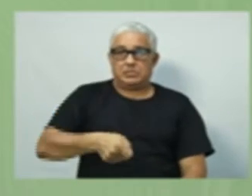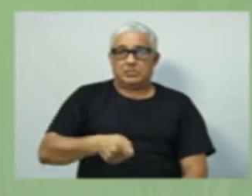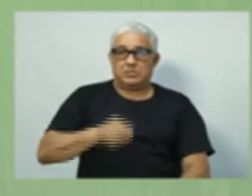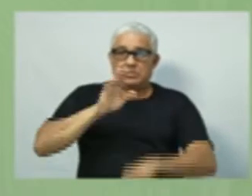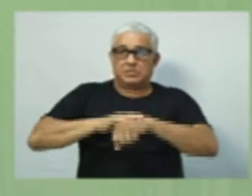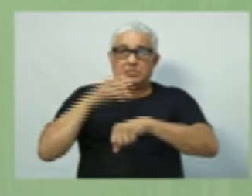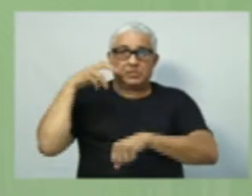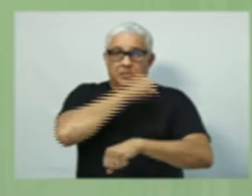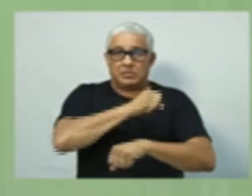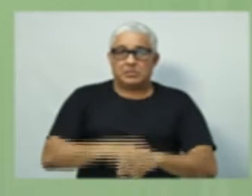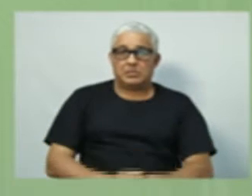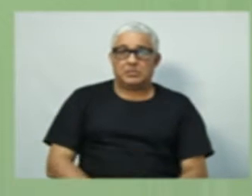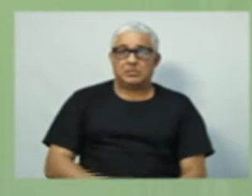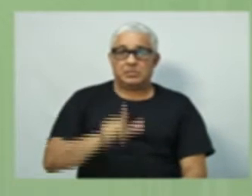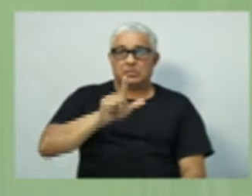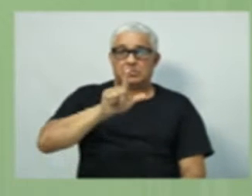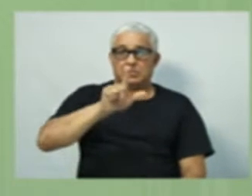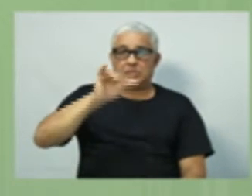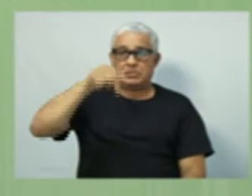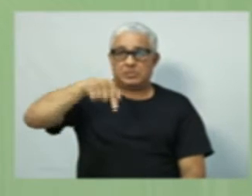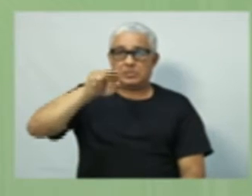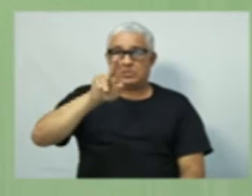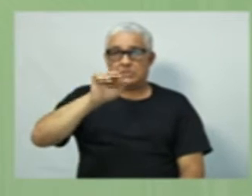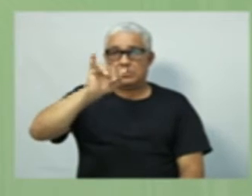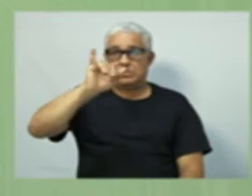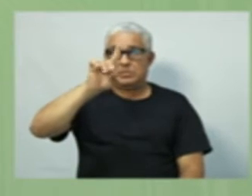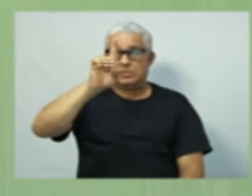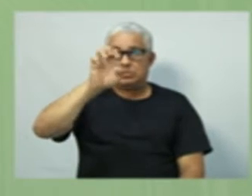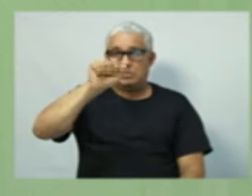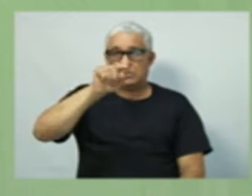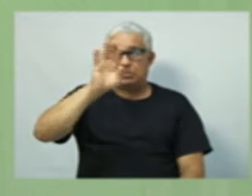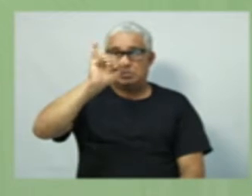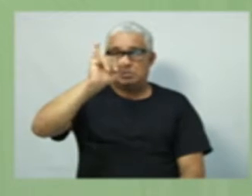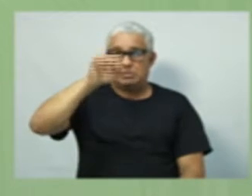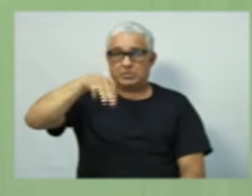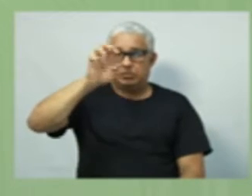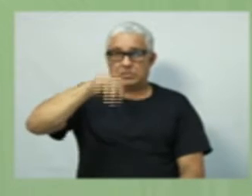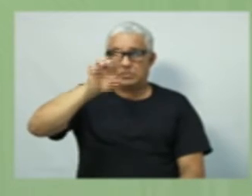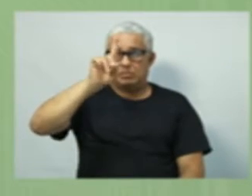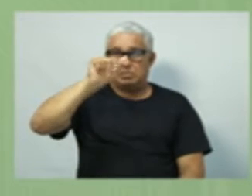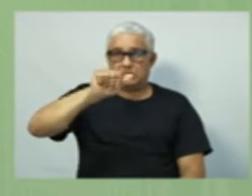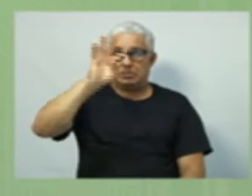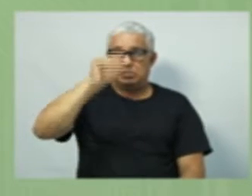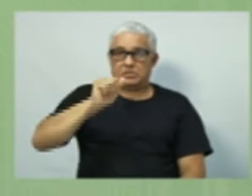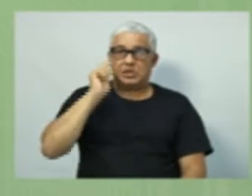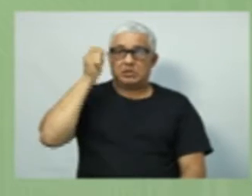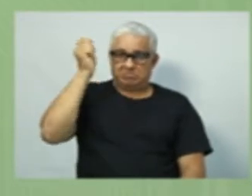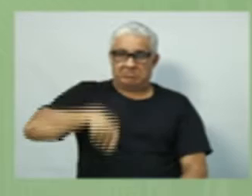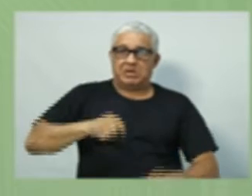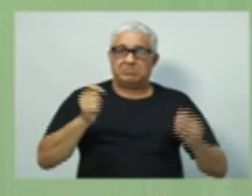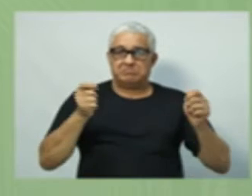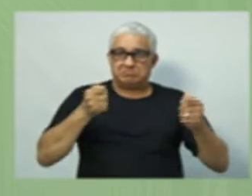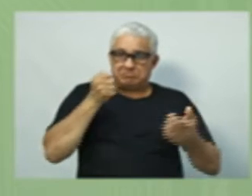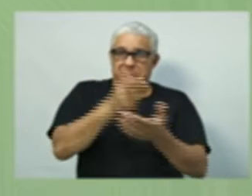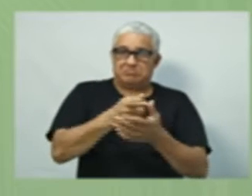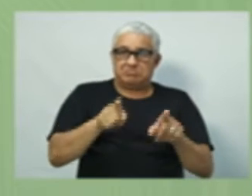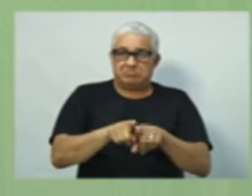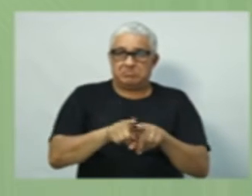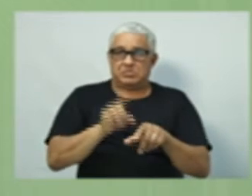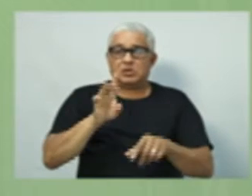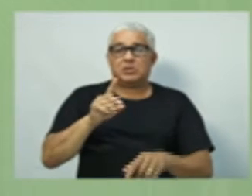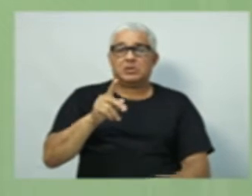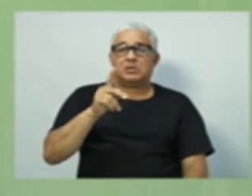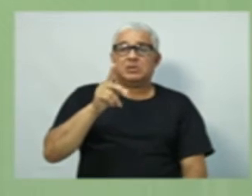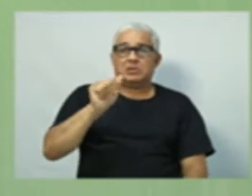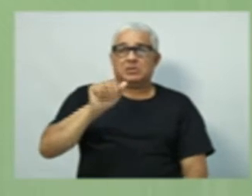curto prazo a liquidez imediata indica a capacidade de pagamento considerando apenas os ativos